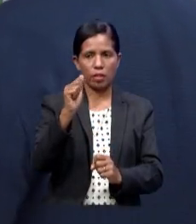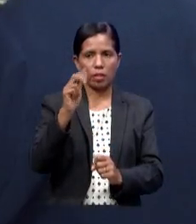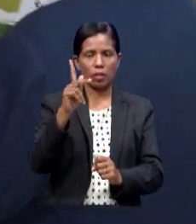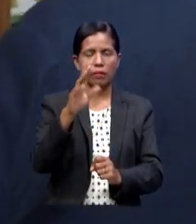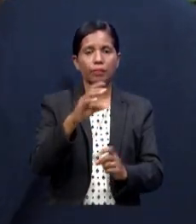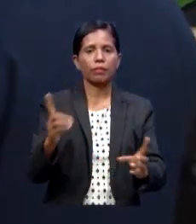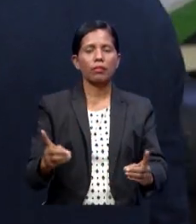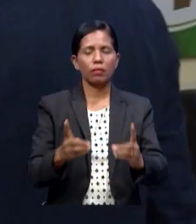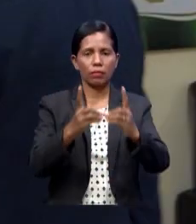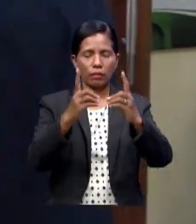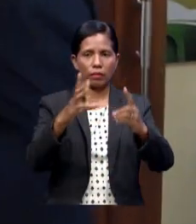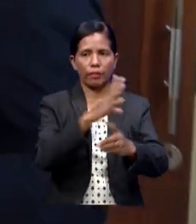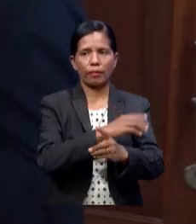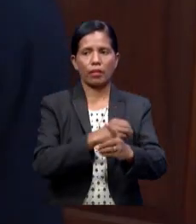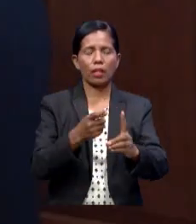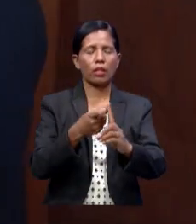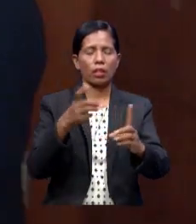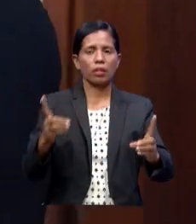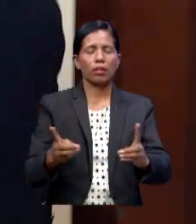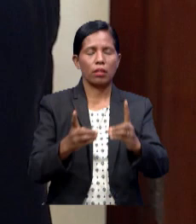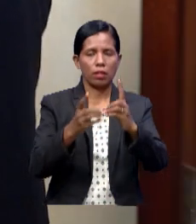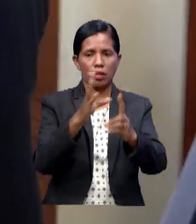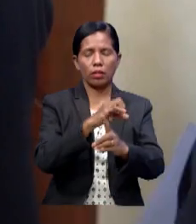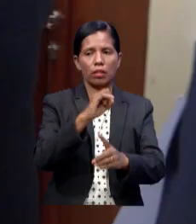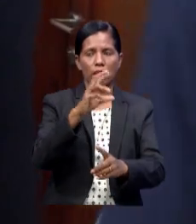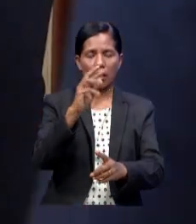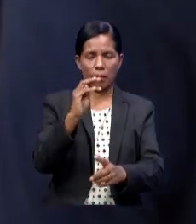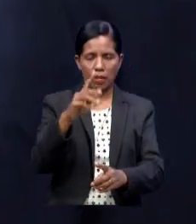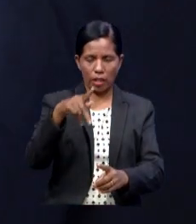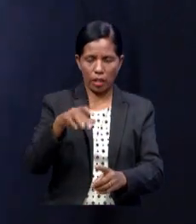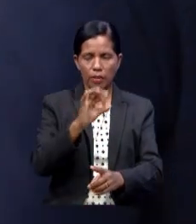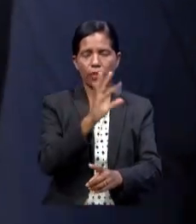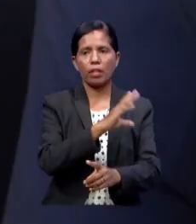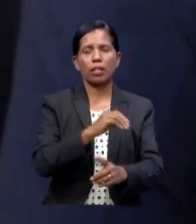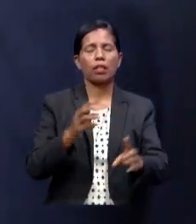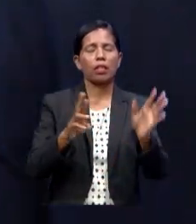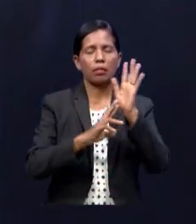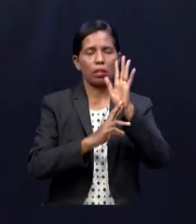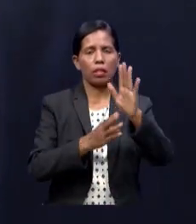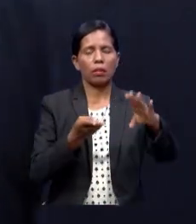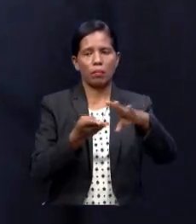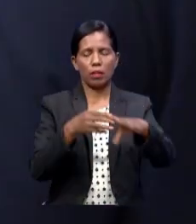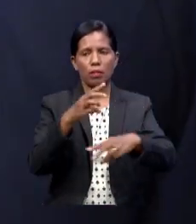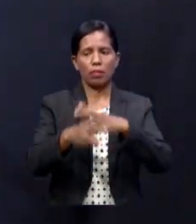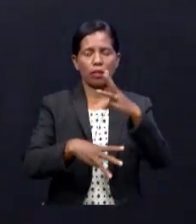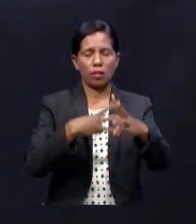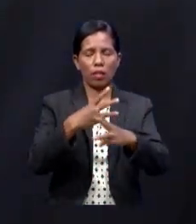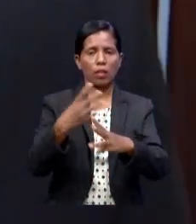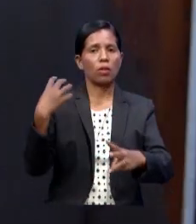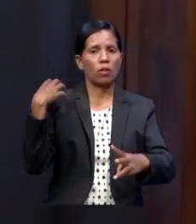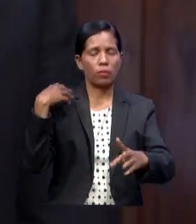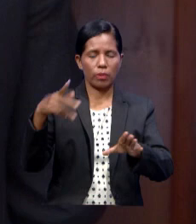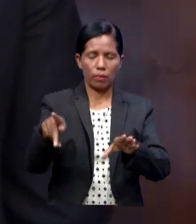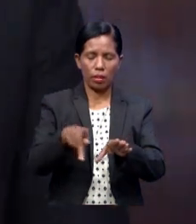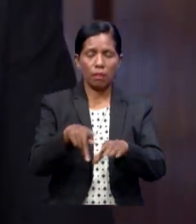Maluho, representante do IMF, Pablo Lopes, no representante do Banco Mundial e a sede do Partido CNRT.